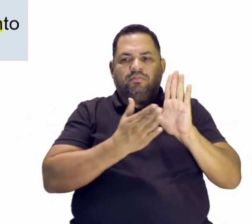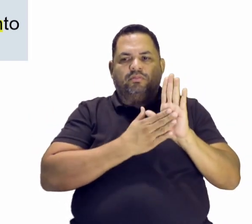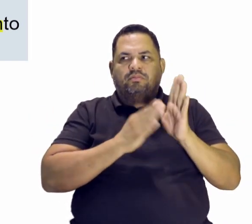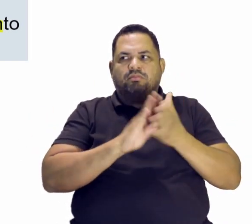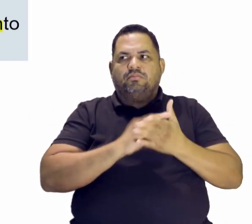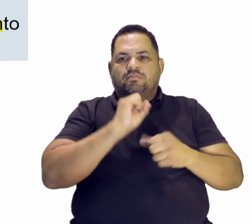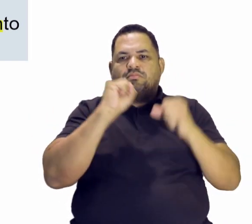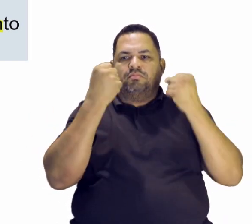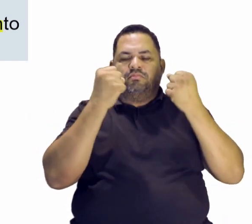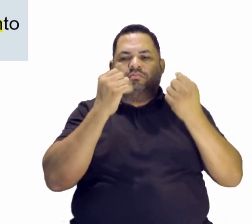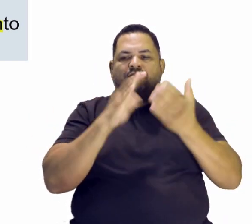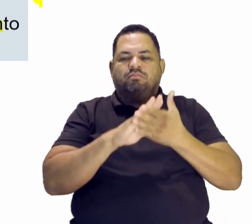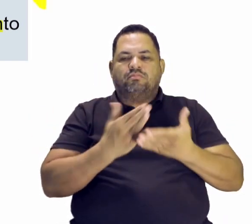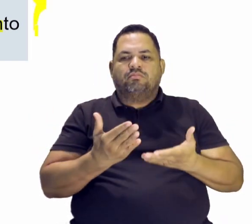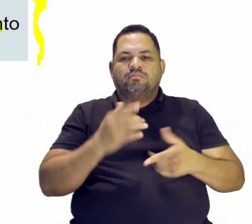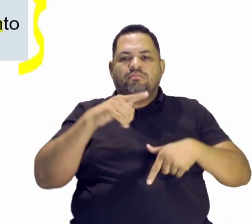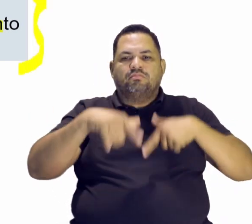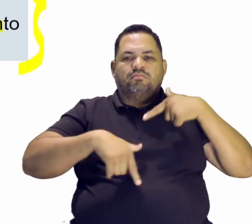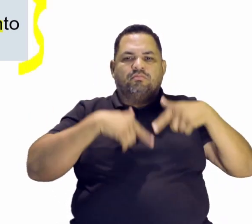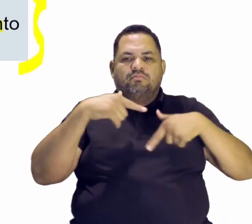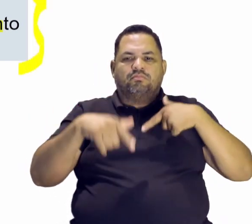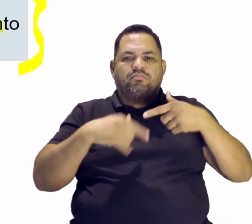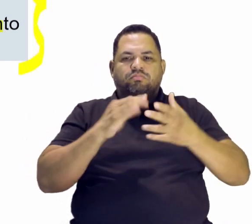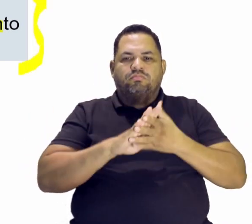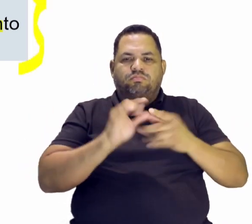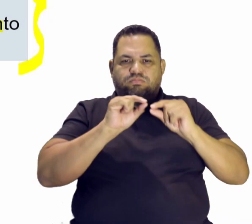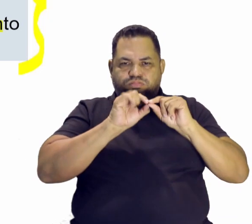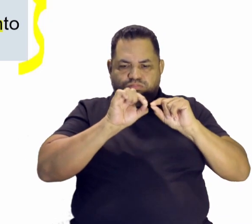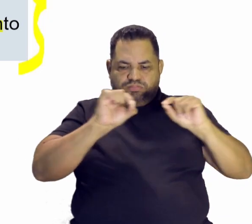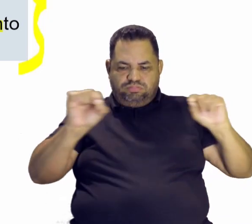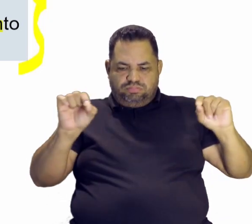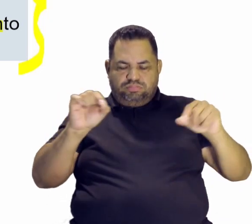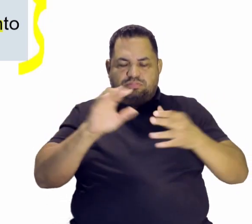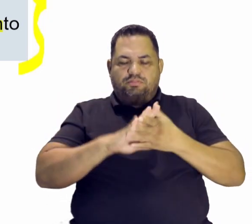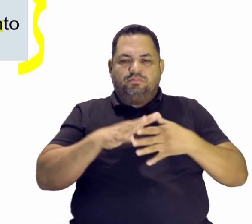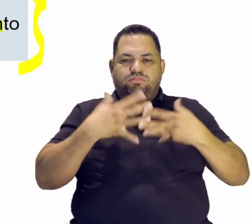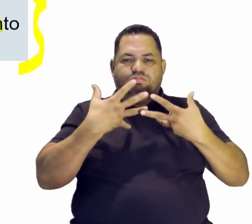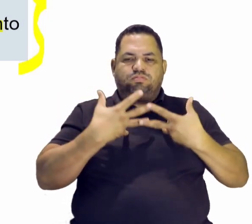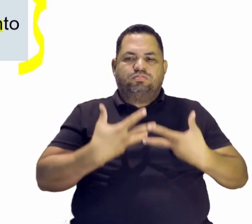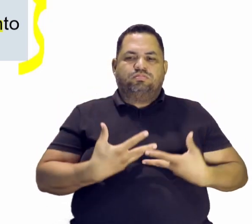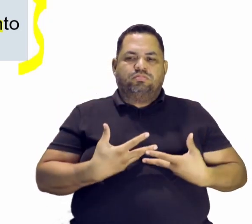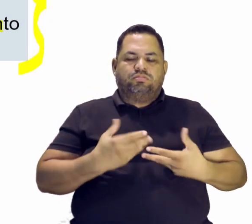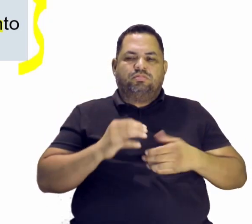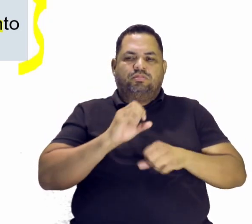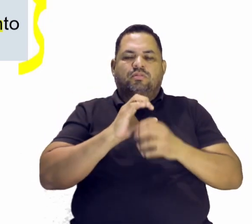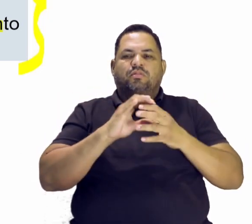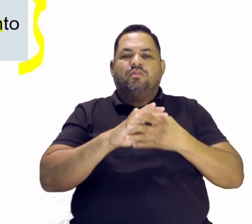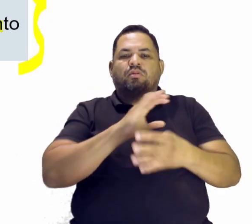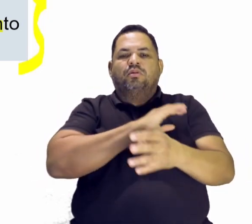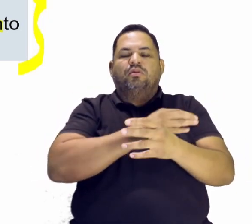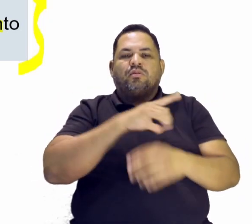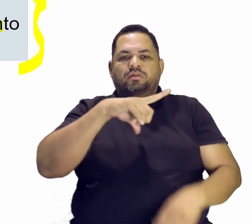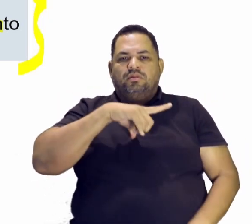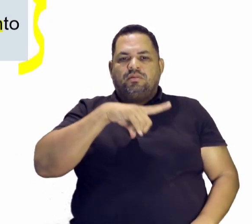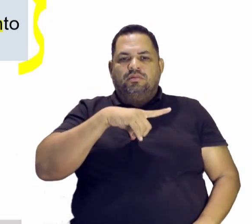poder trabalhar aí essa extensão e esse relaxamento desse músculo, ok? E aí tem mais uma